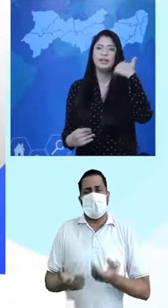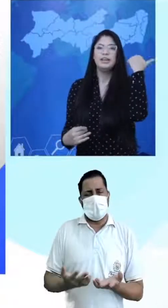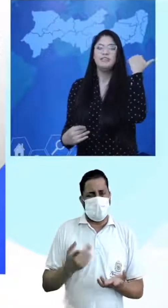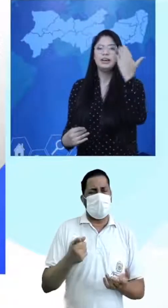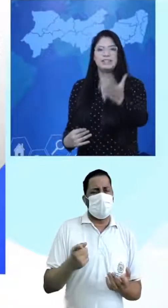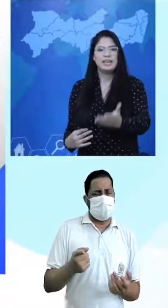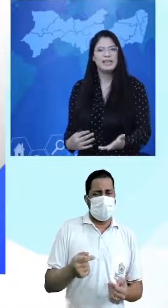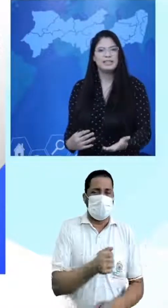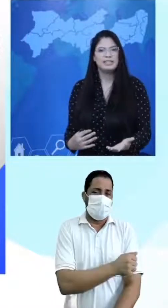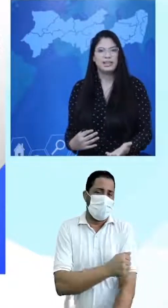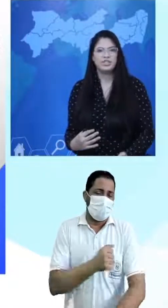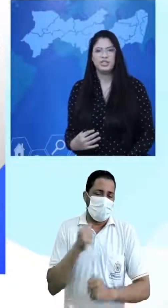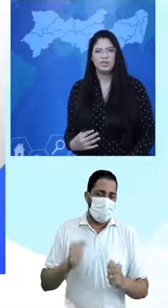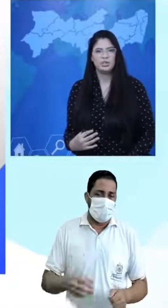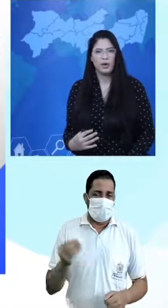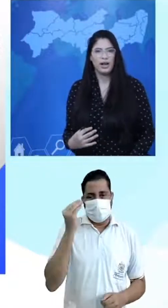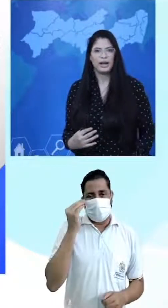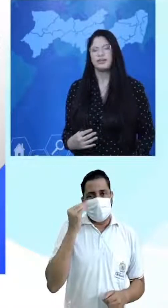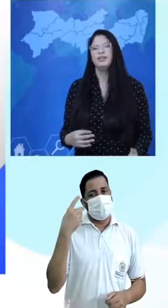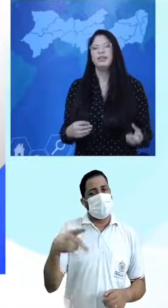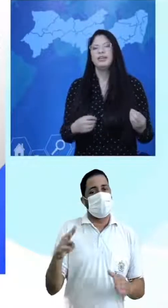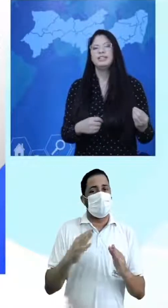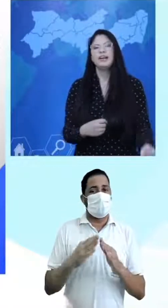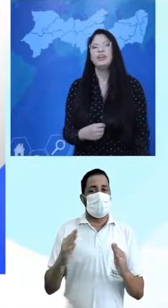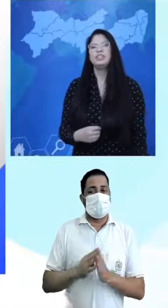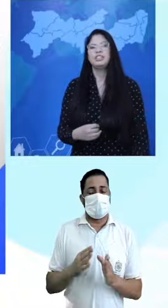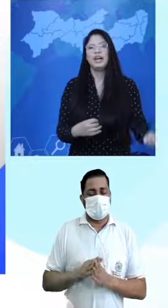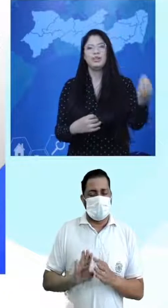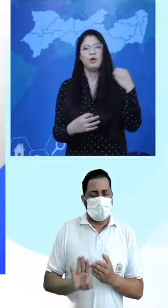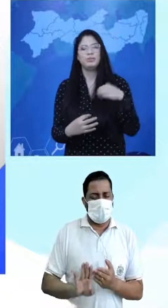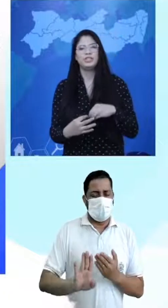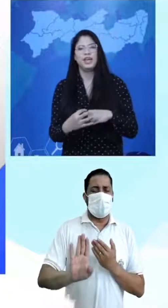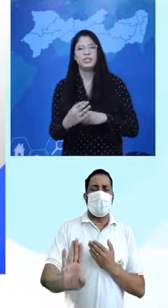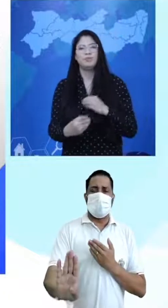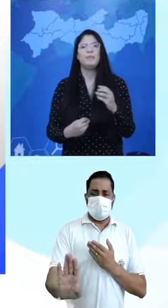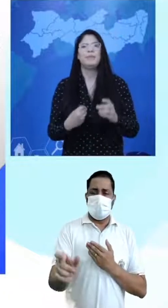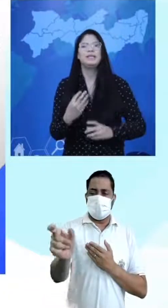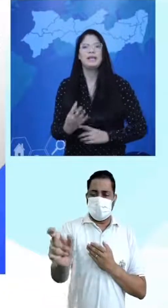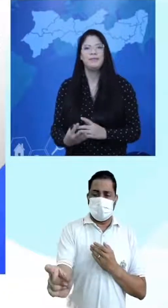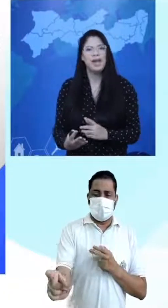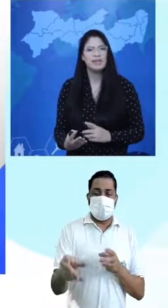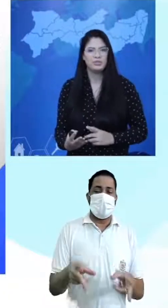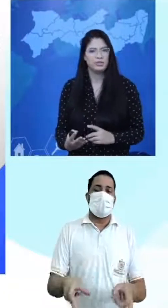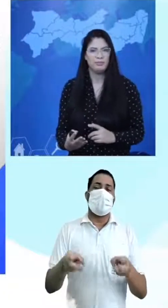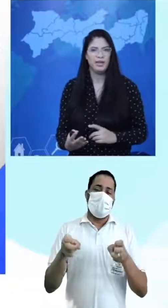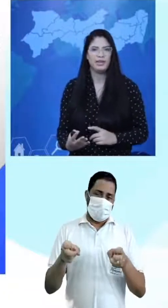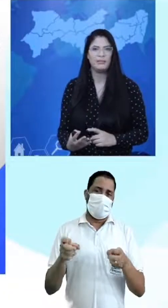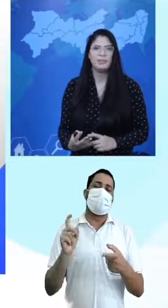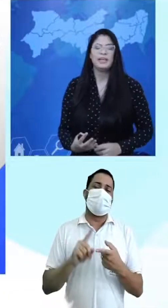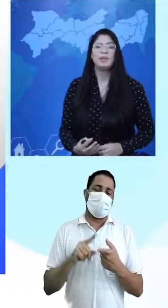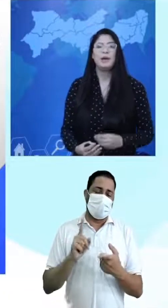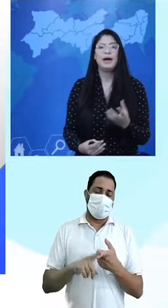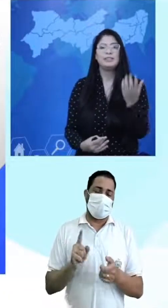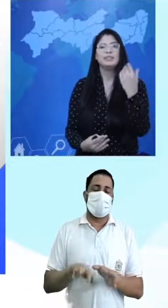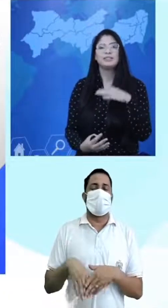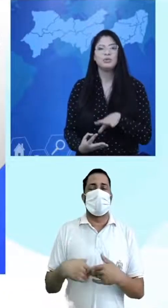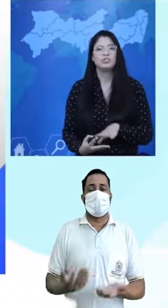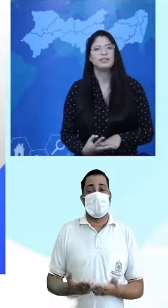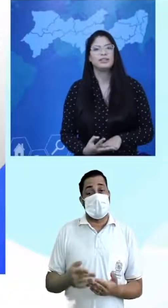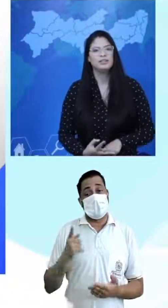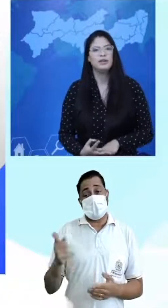pode fazer esse teste na sua casa e se afastar de um objeto para perceber isso também. Então, a partir